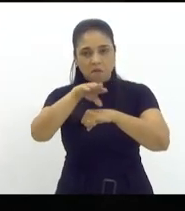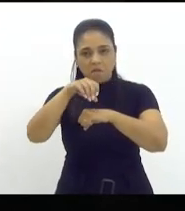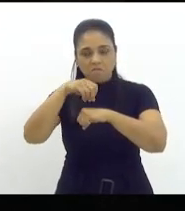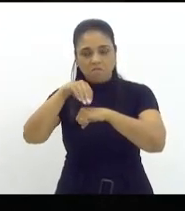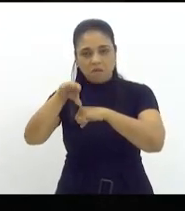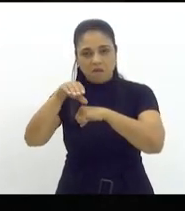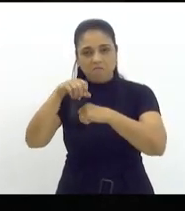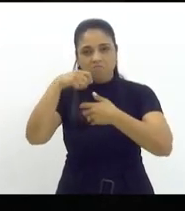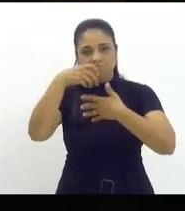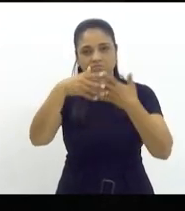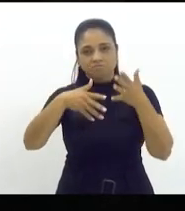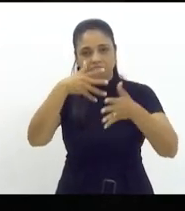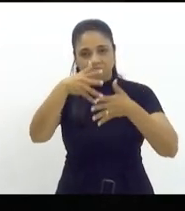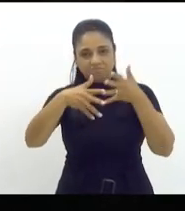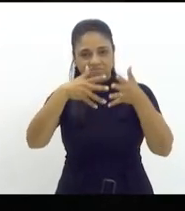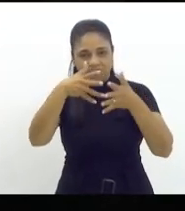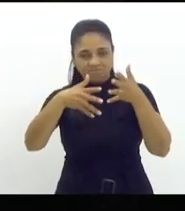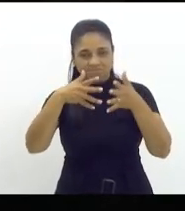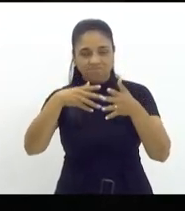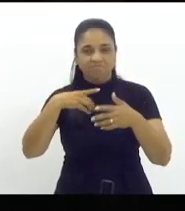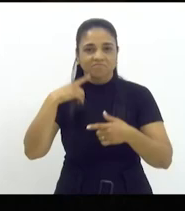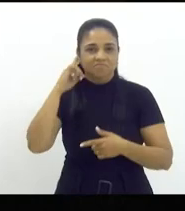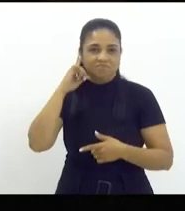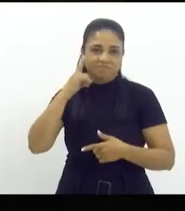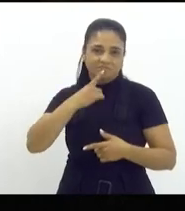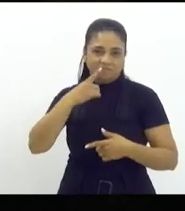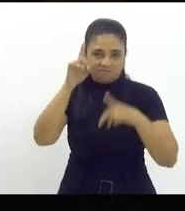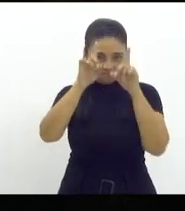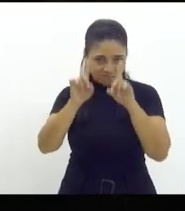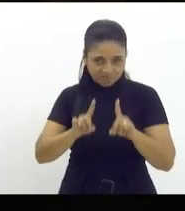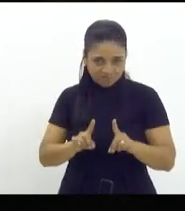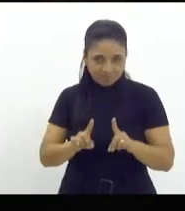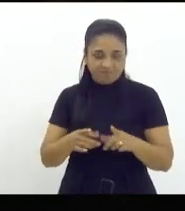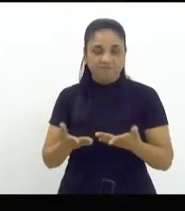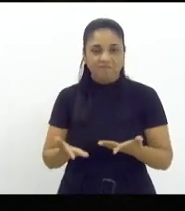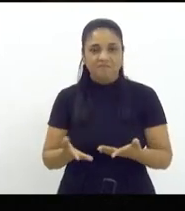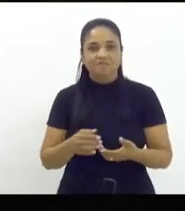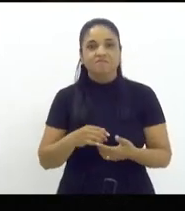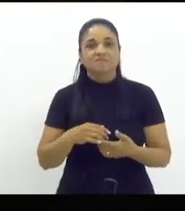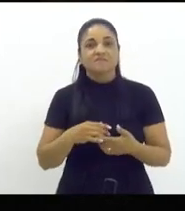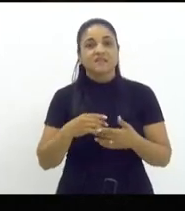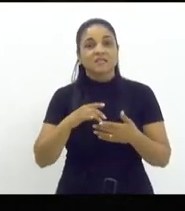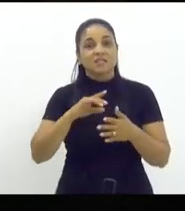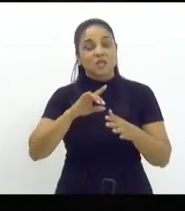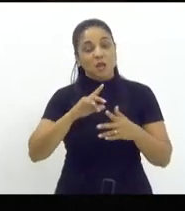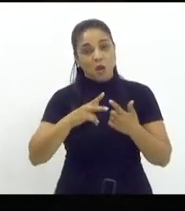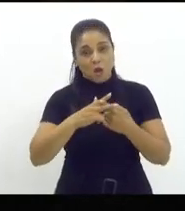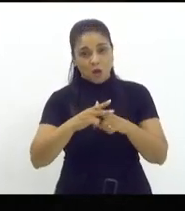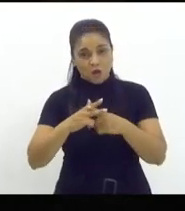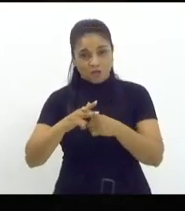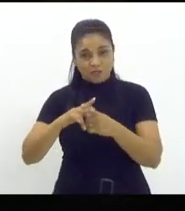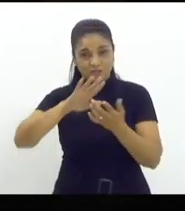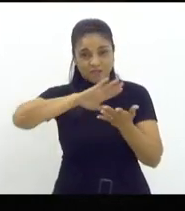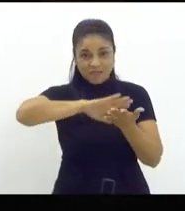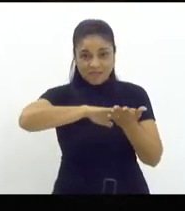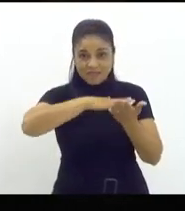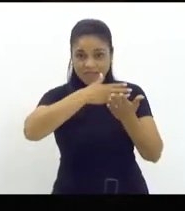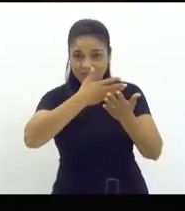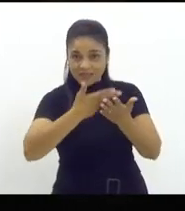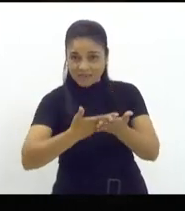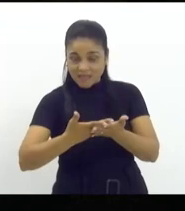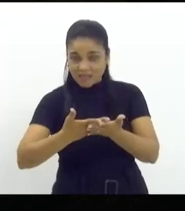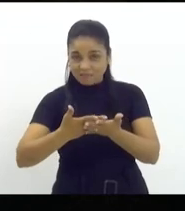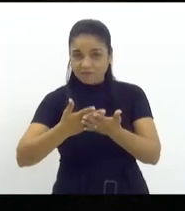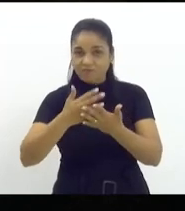aos deficientes auditivos corrigindo senhora intérprete da língua